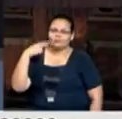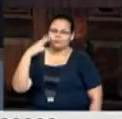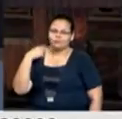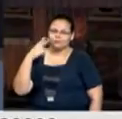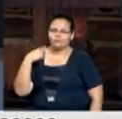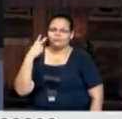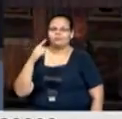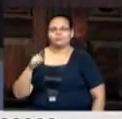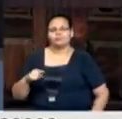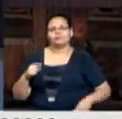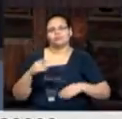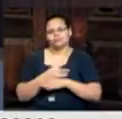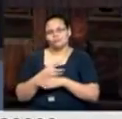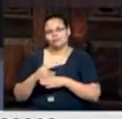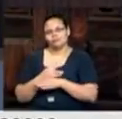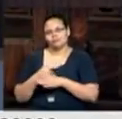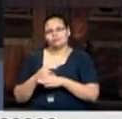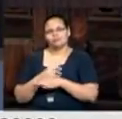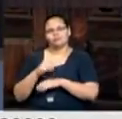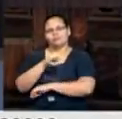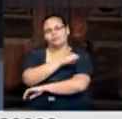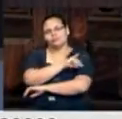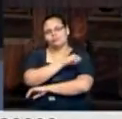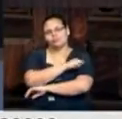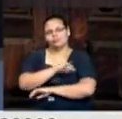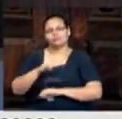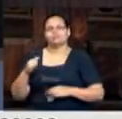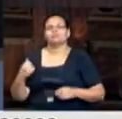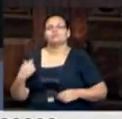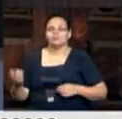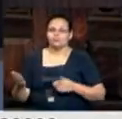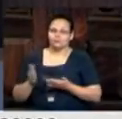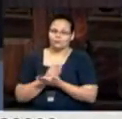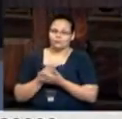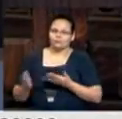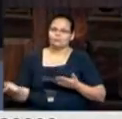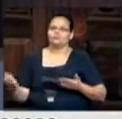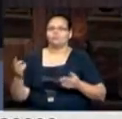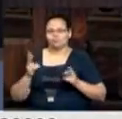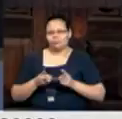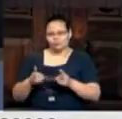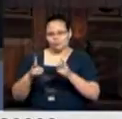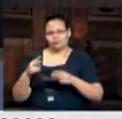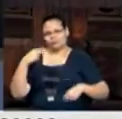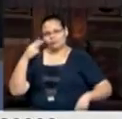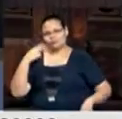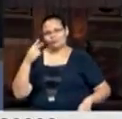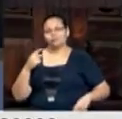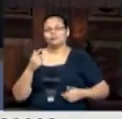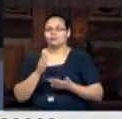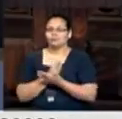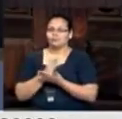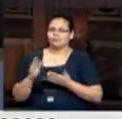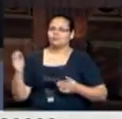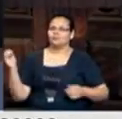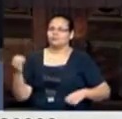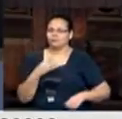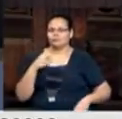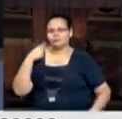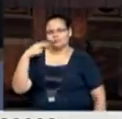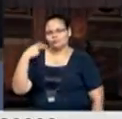do Rio de Janeiro, alguns reconduzidos ao cargo, outros que entraram nesse processo a partir do processo